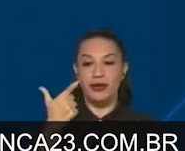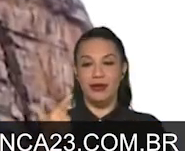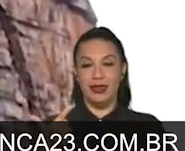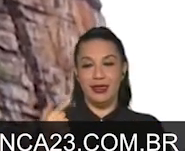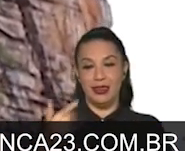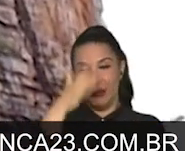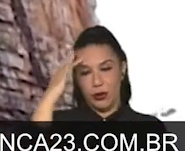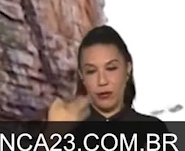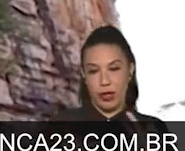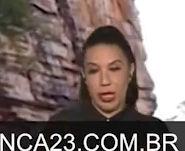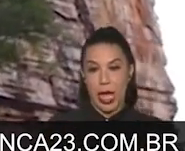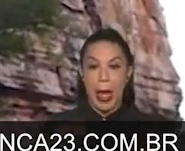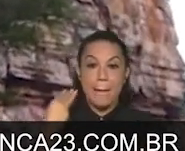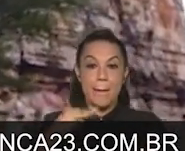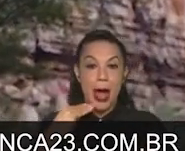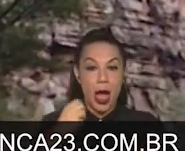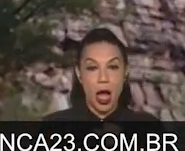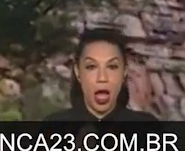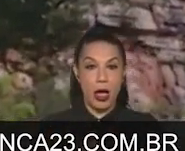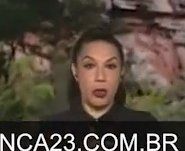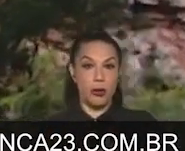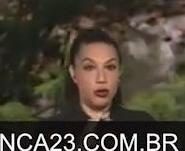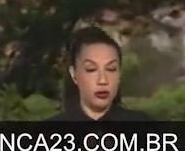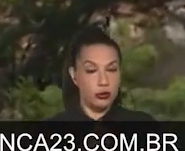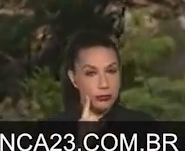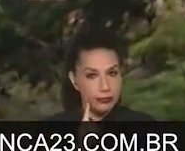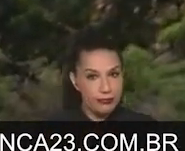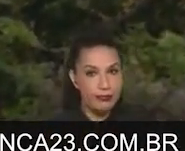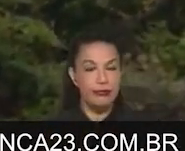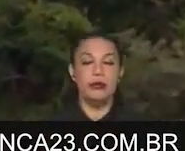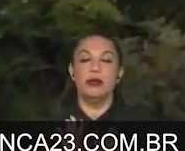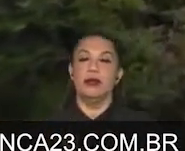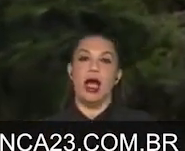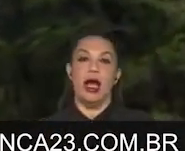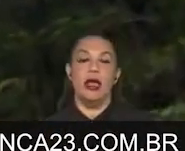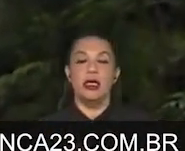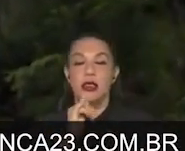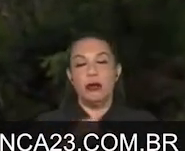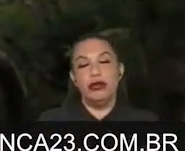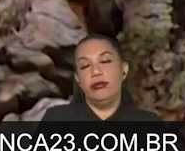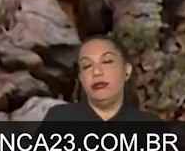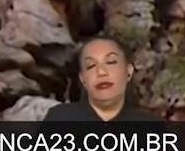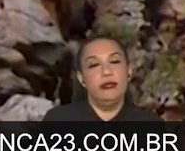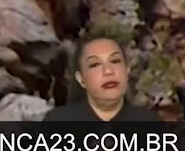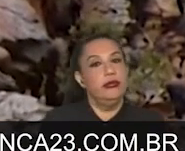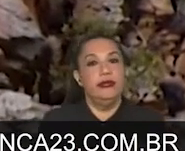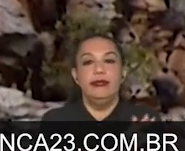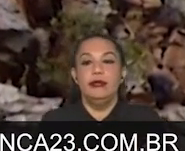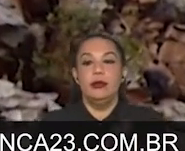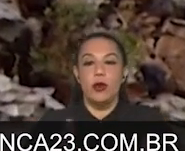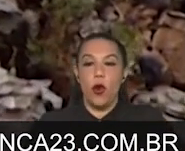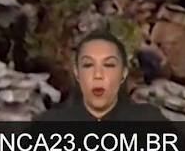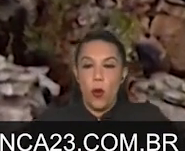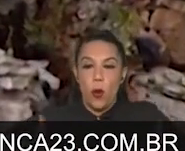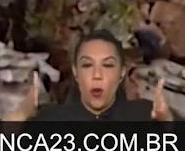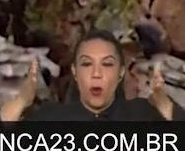feridas. Em março desse ano, a Polícia Civil concluiu o inquérito sem indiciamentos. Estudos técnicos apontaram que a queda do bloco